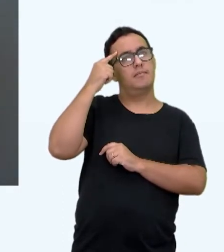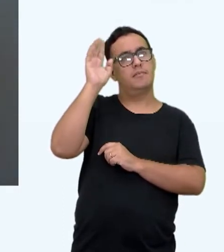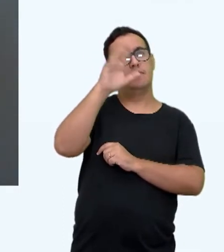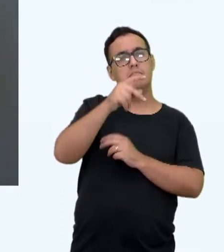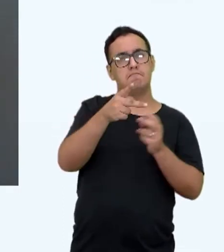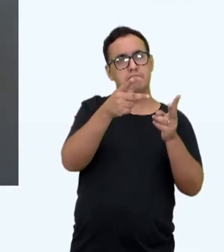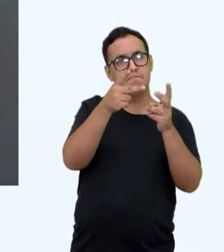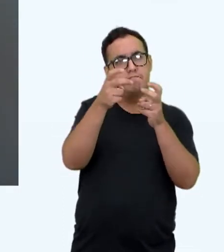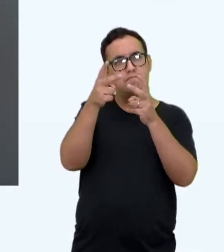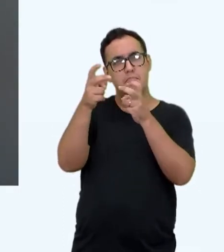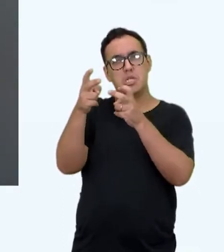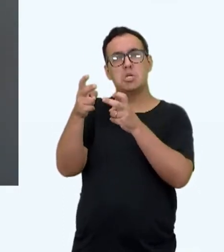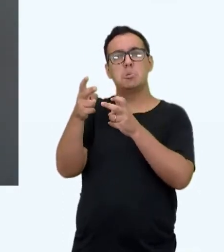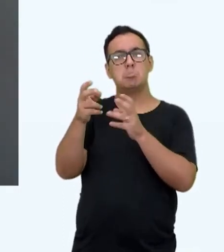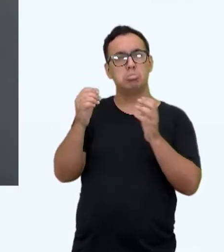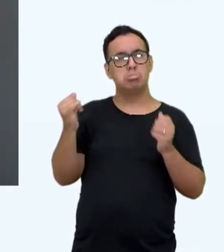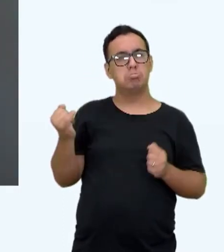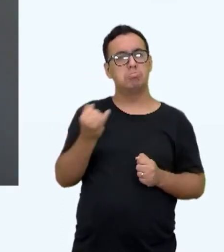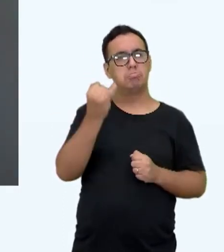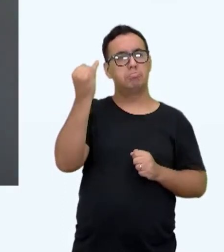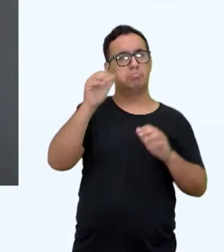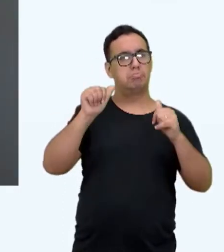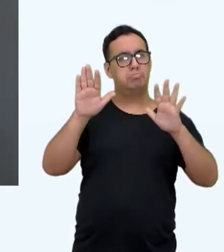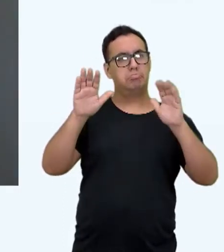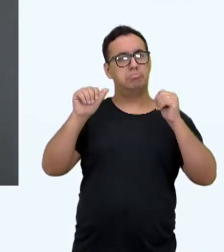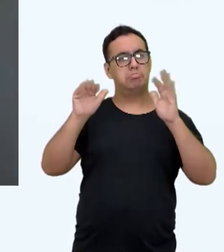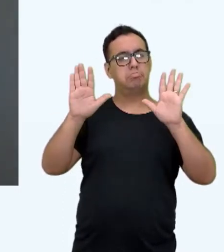a riqueza de